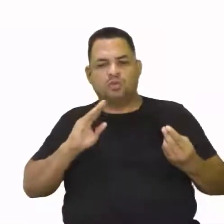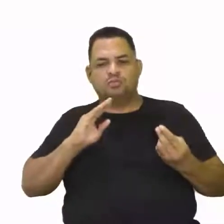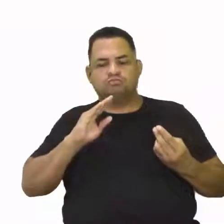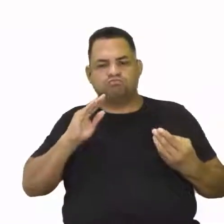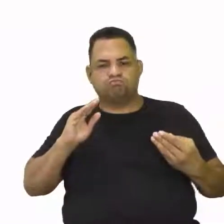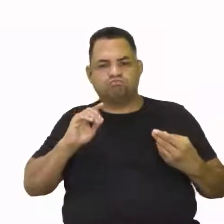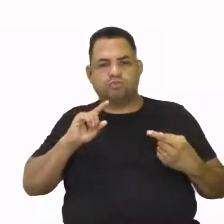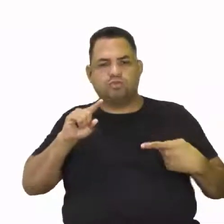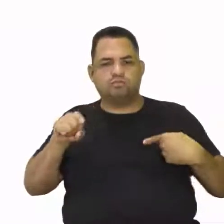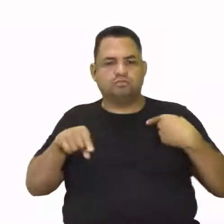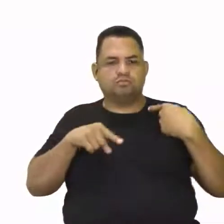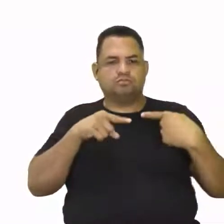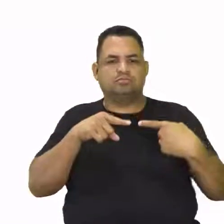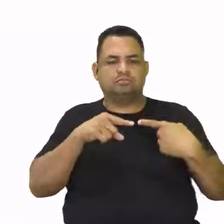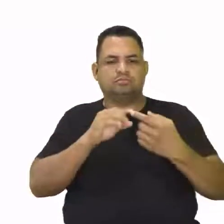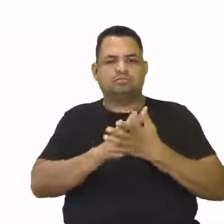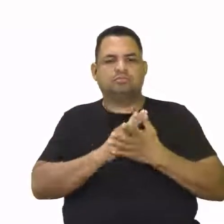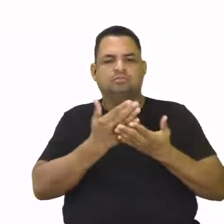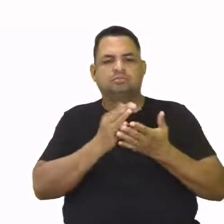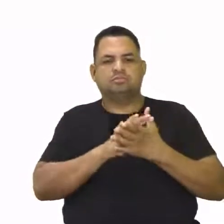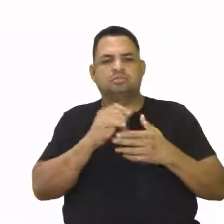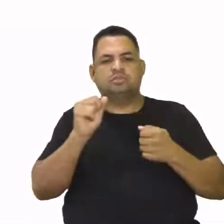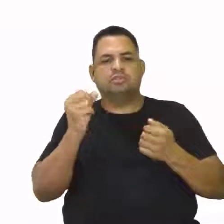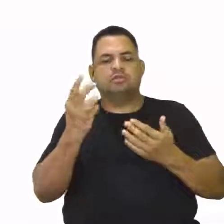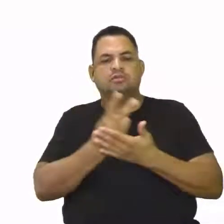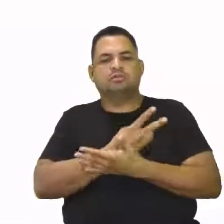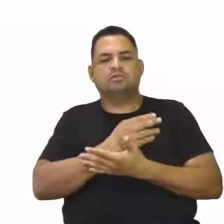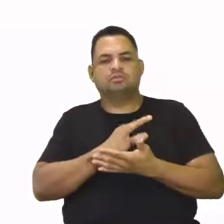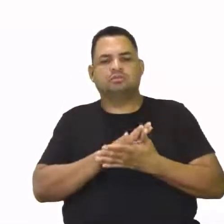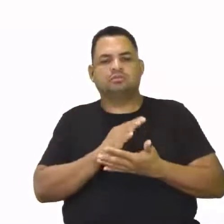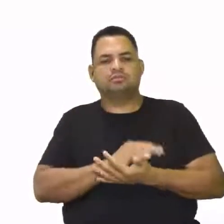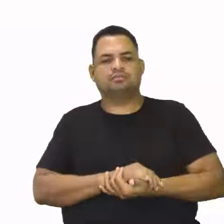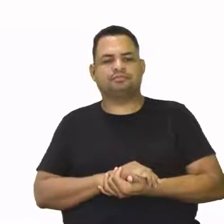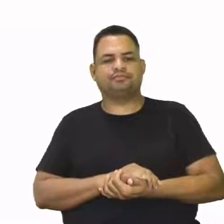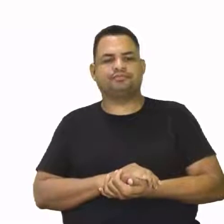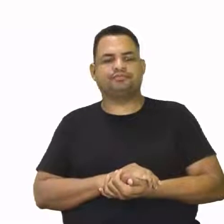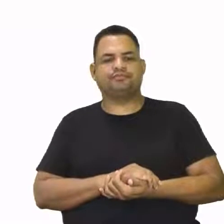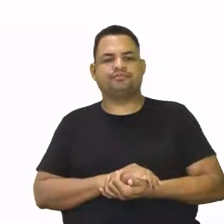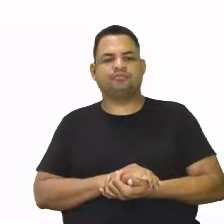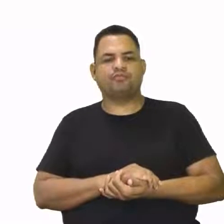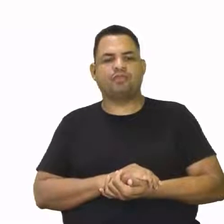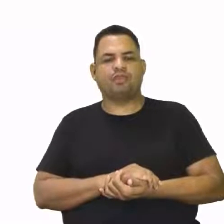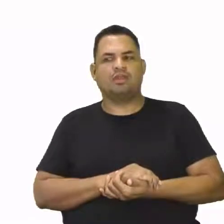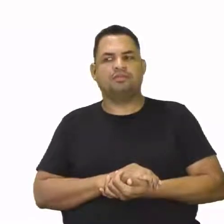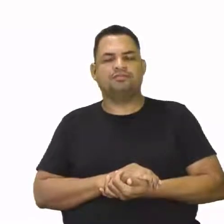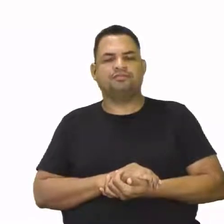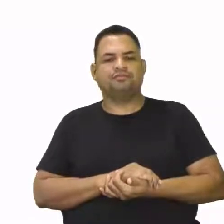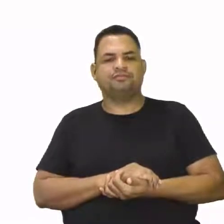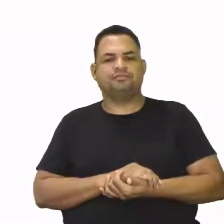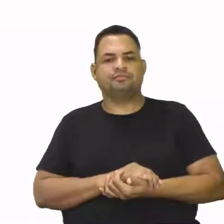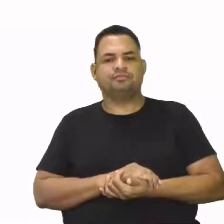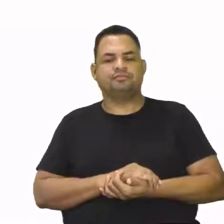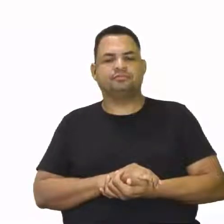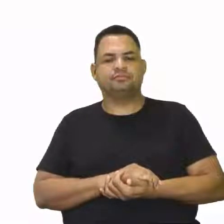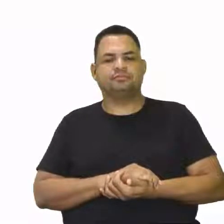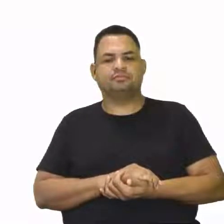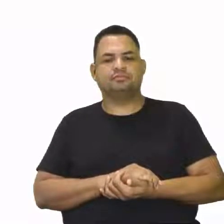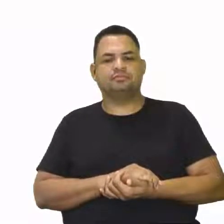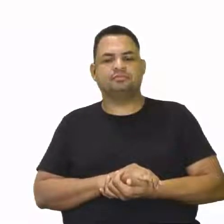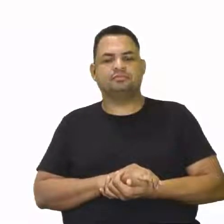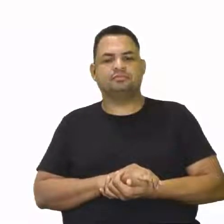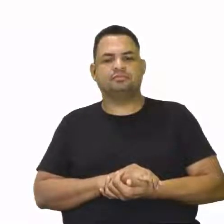ação. Siempre hay que mantener-se mentalmente ativo, a fim de que, ou a fim